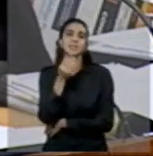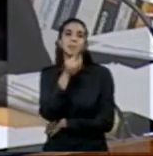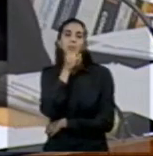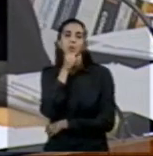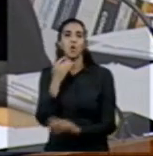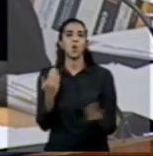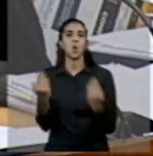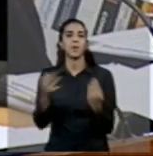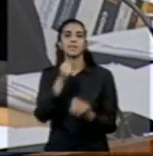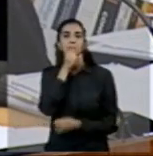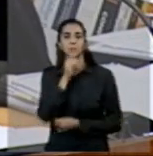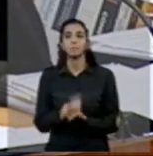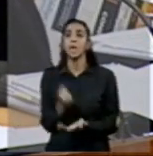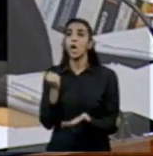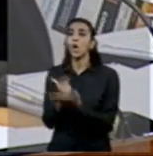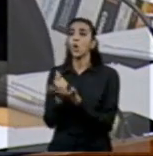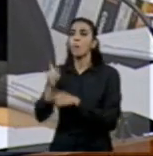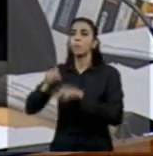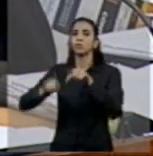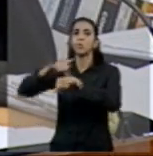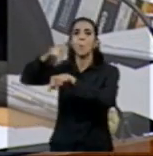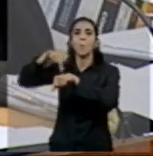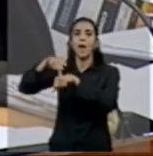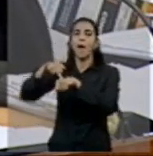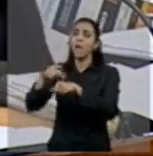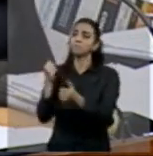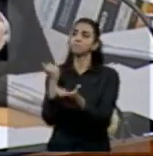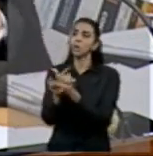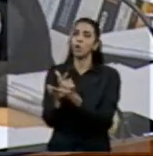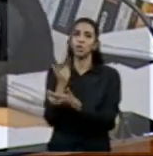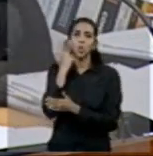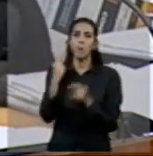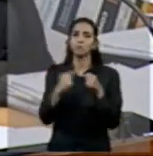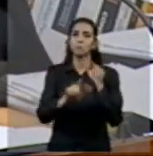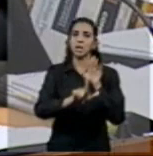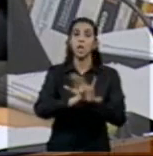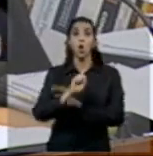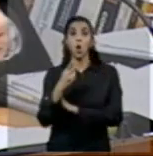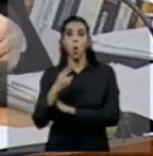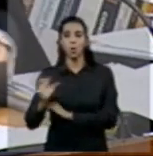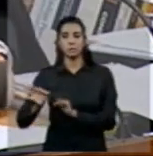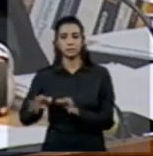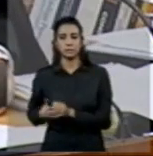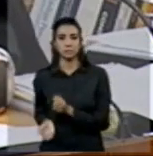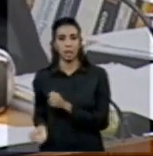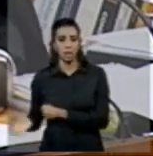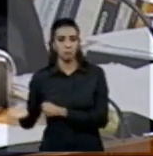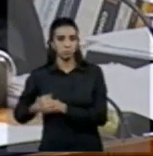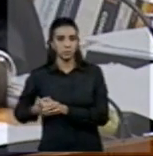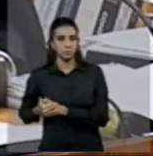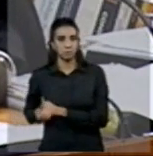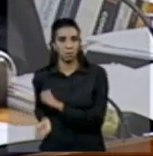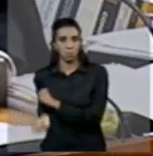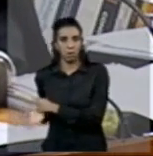importação legal com um descaminho, com contrabando. São coisas absolutamente diversas.